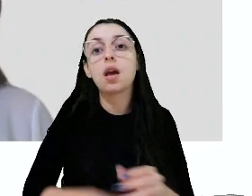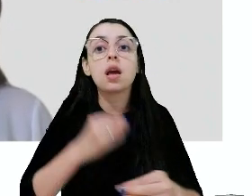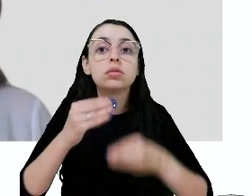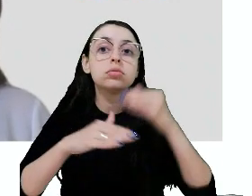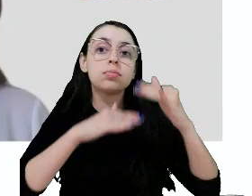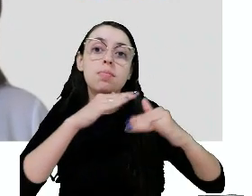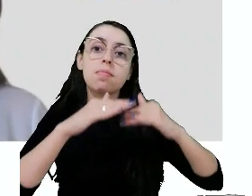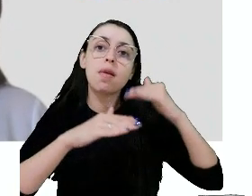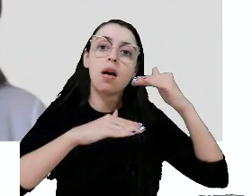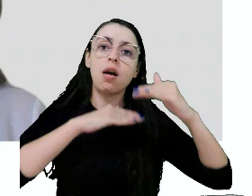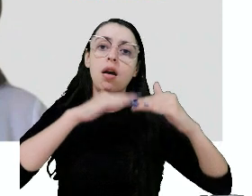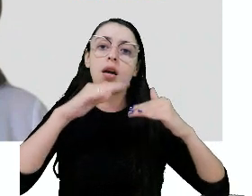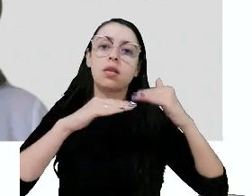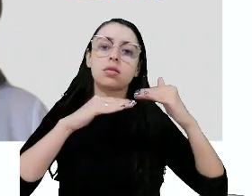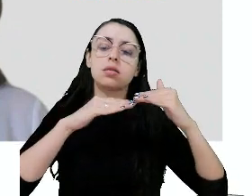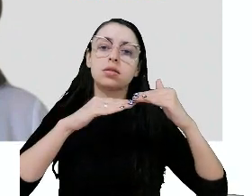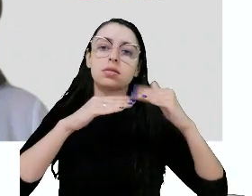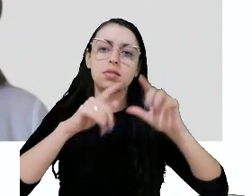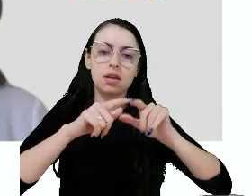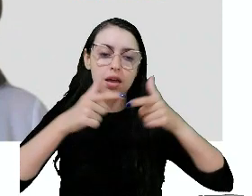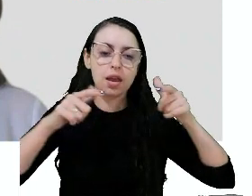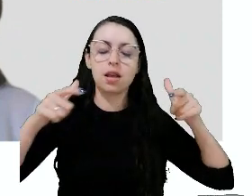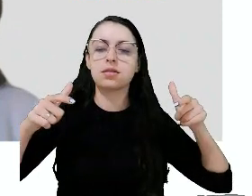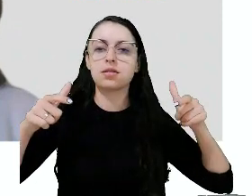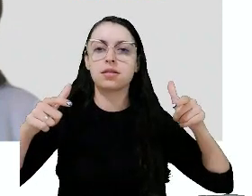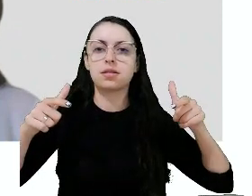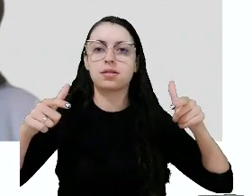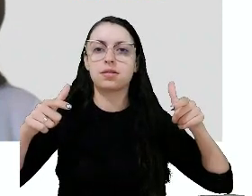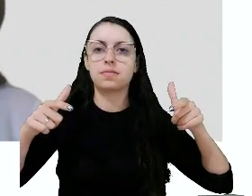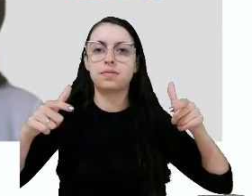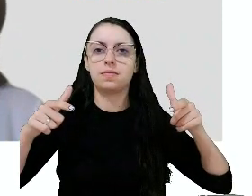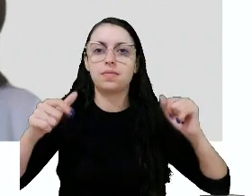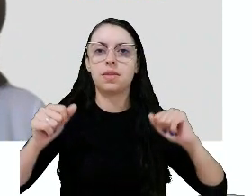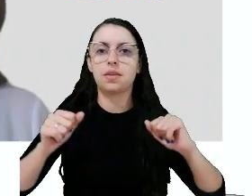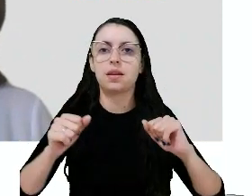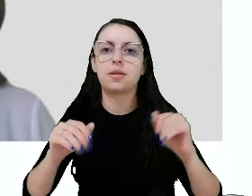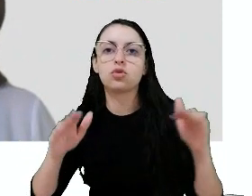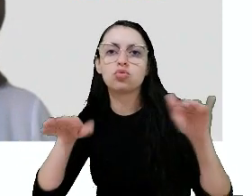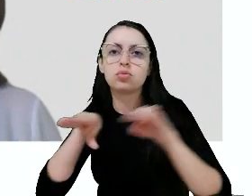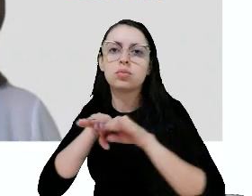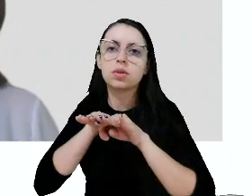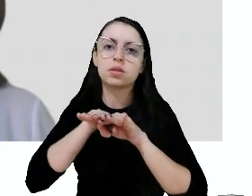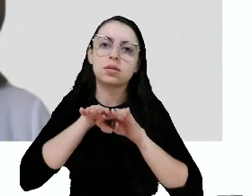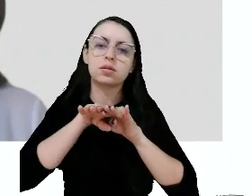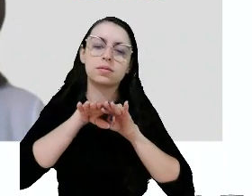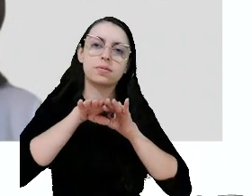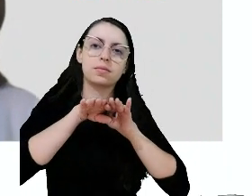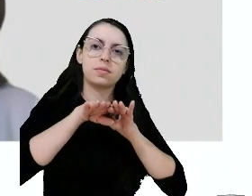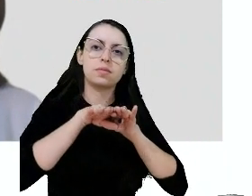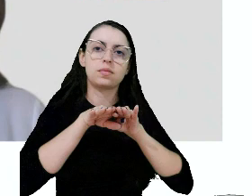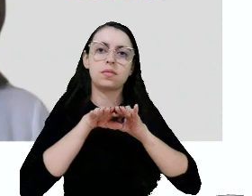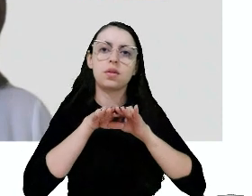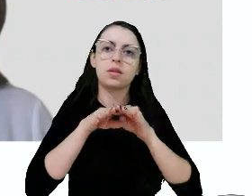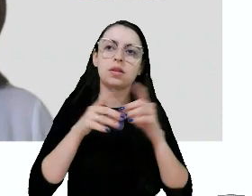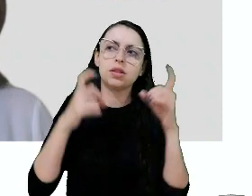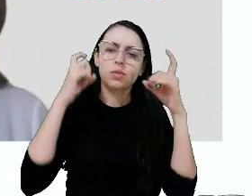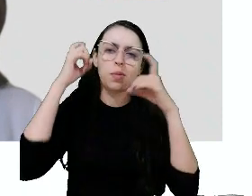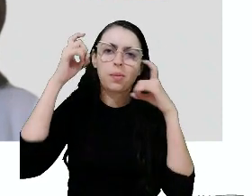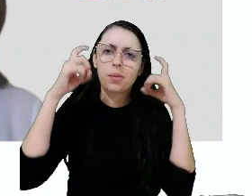sendo cada vez mais crescente, não é, essa participação através